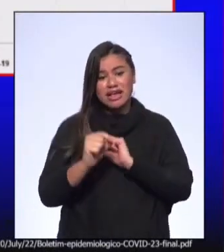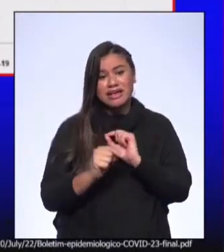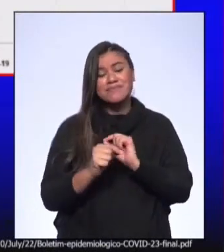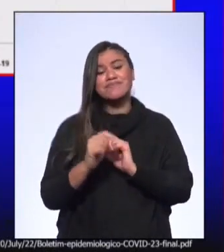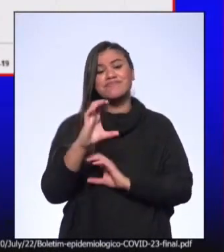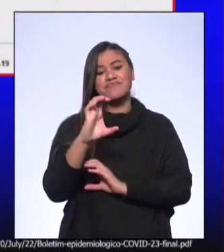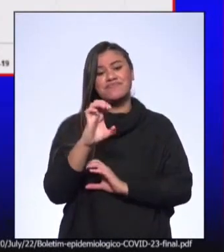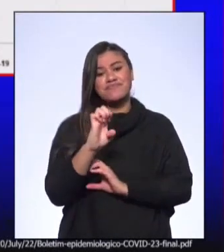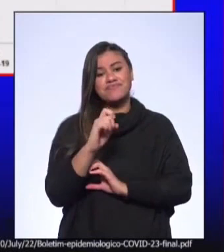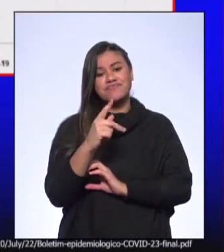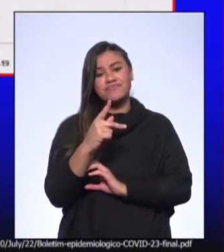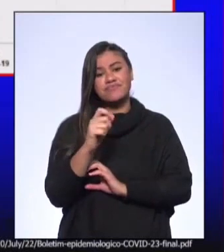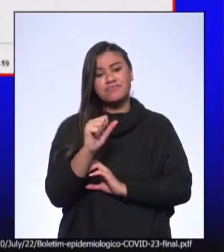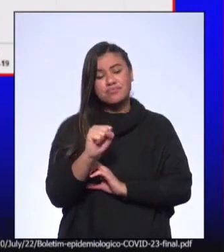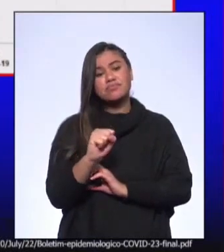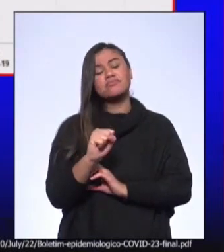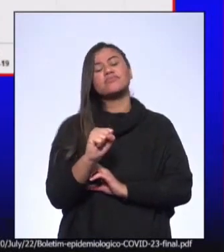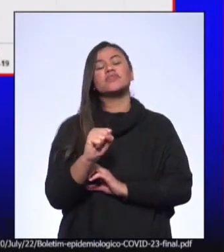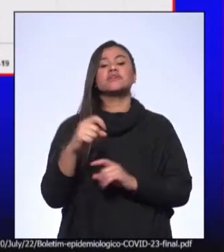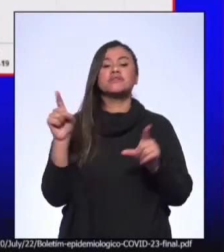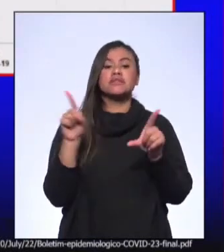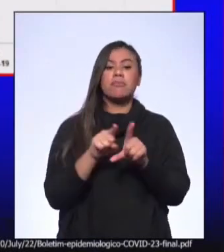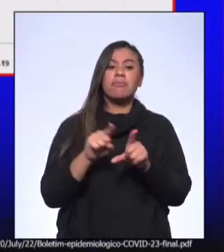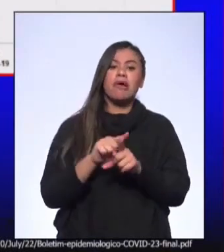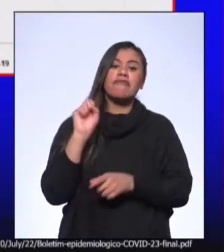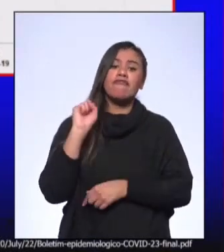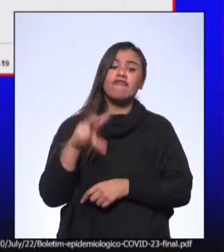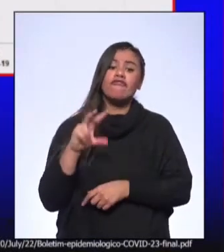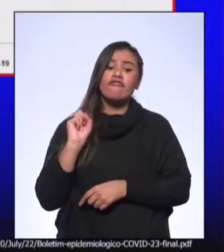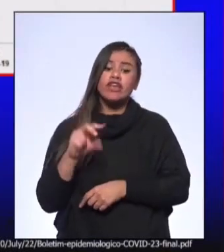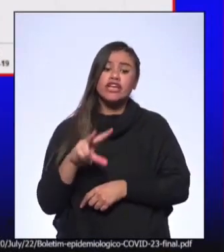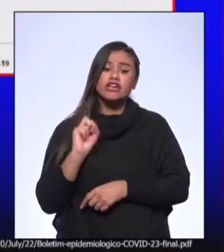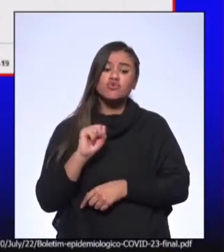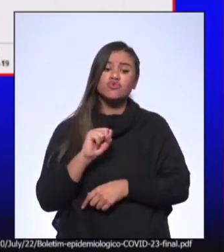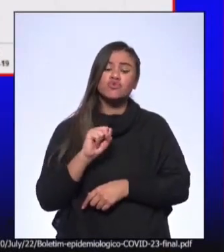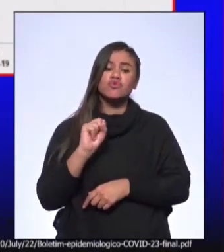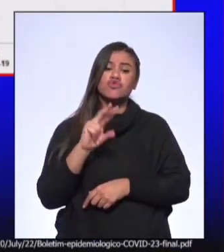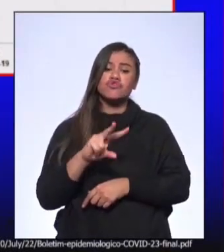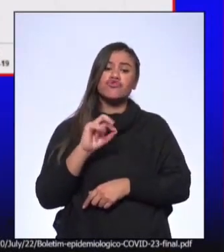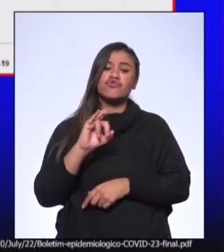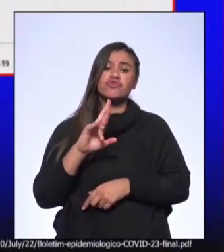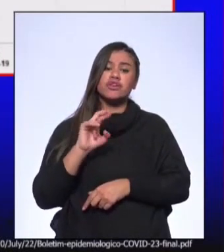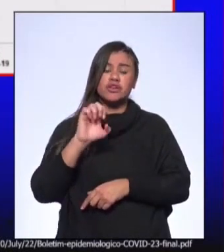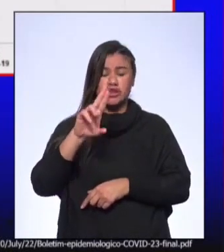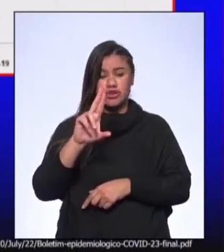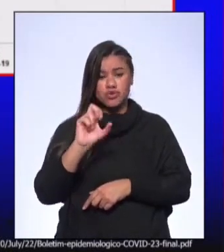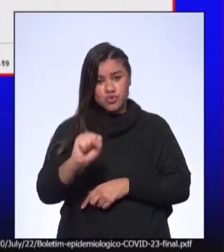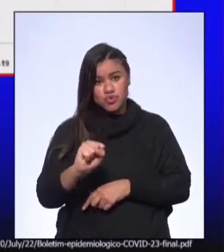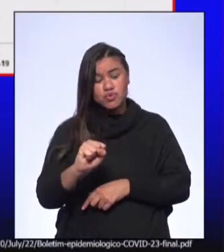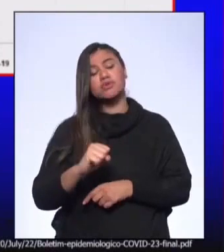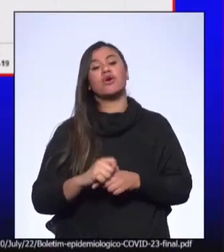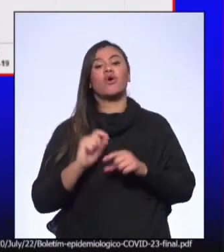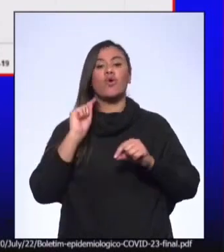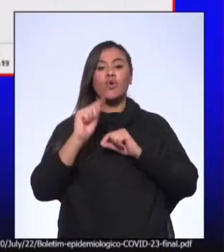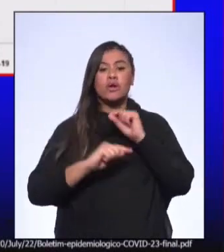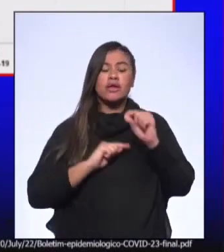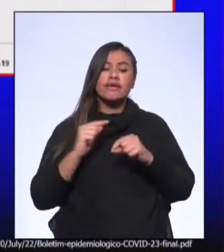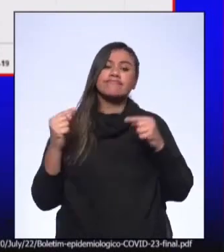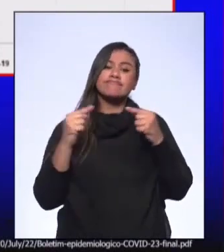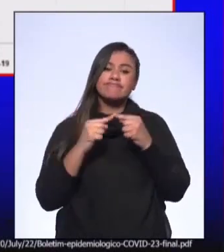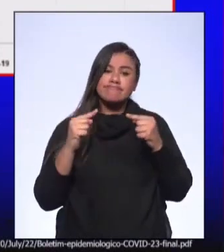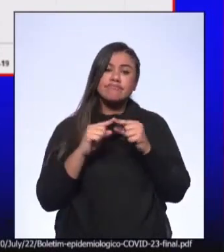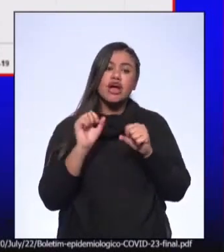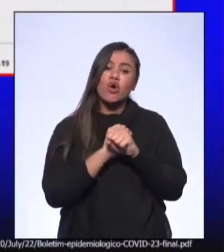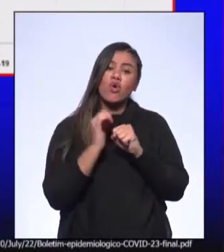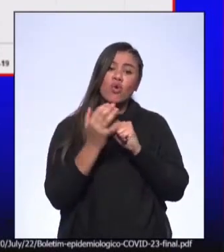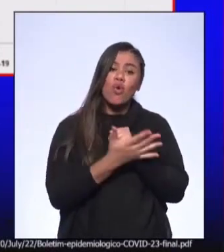cepas e de vírus com potencial efeito pandêmico, não só em relação ao coronavírus, mas com outros